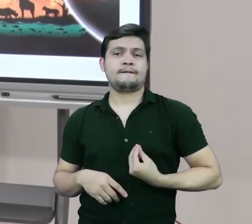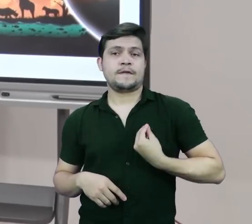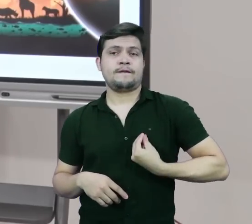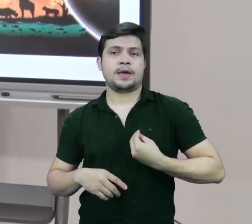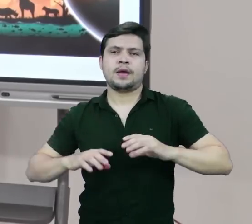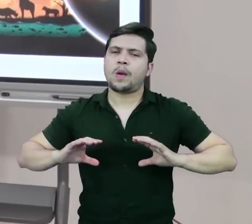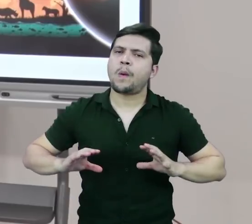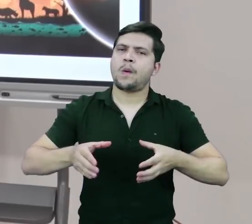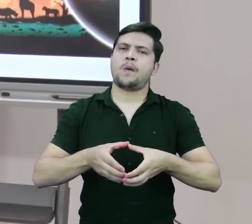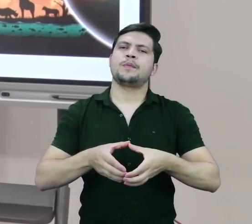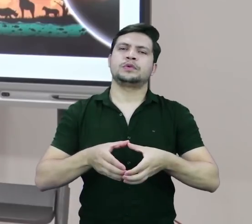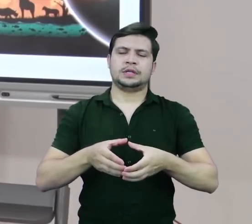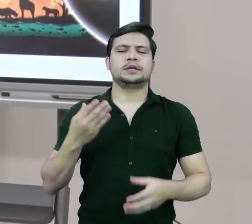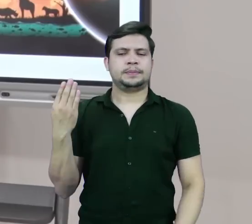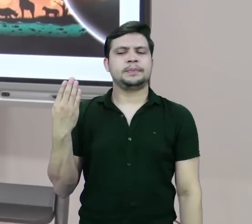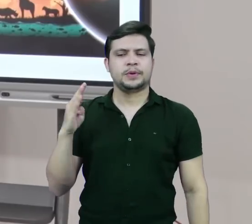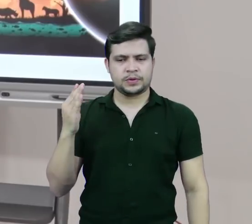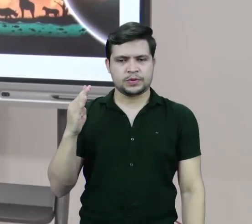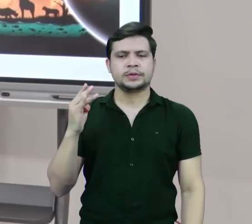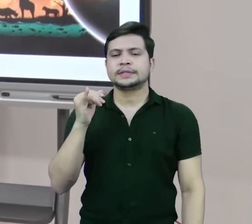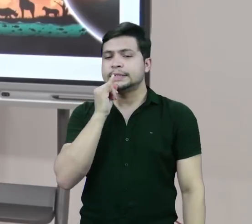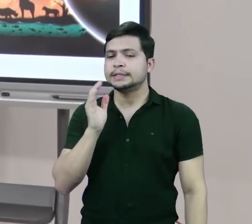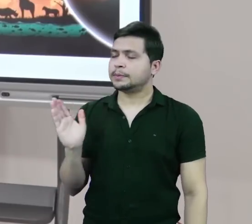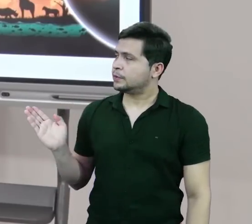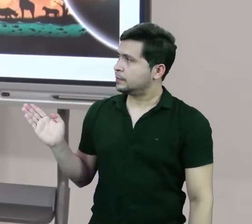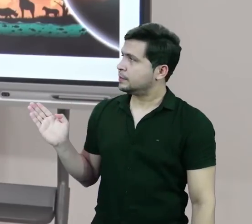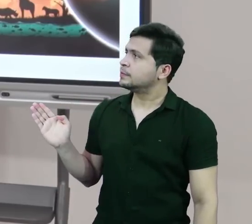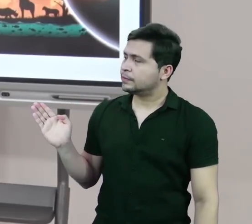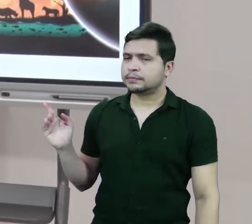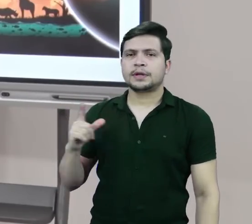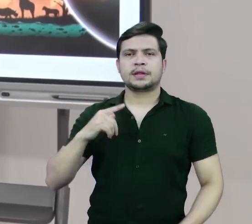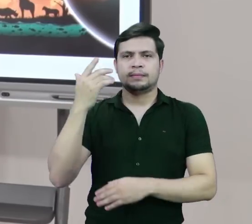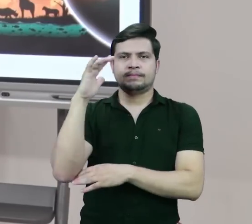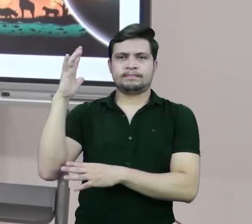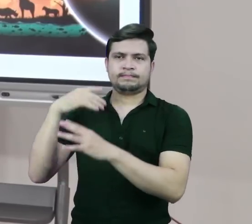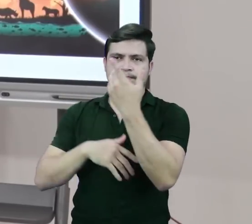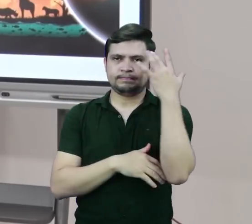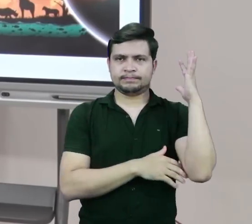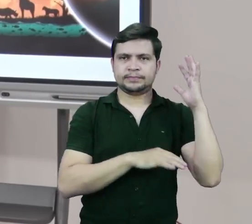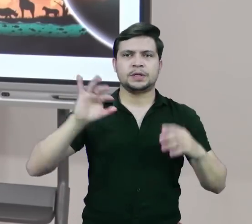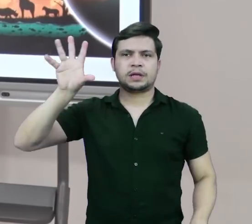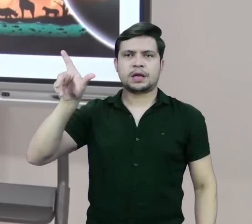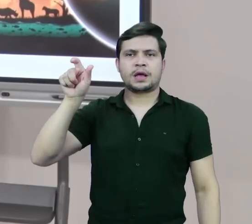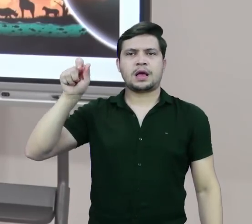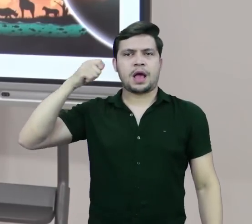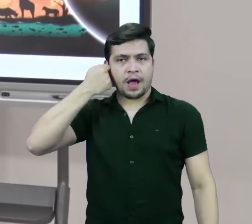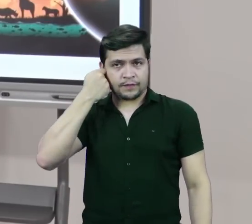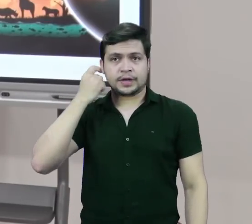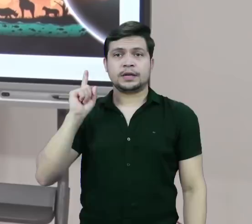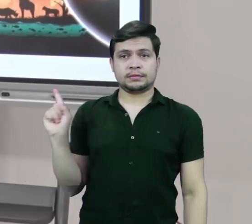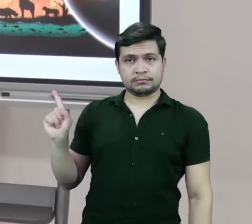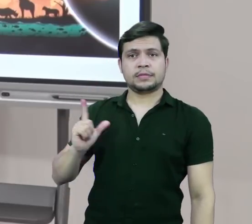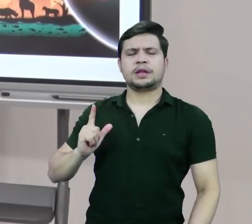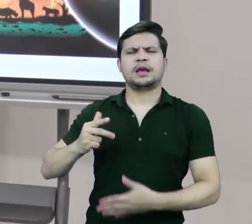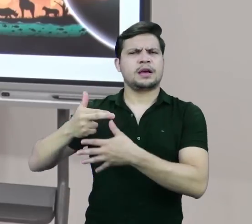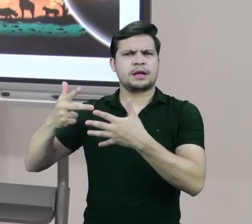vão viver em uma comunidade biológica. Aqui o exemplo, né, da savana africana, eu tenho várias espécies aí de